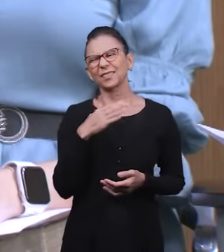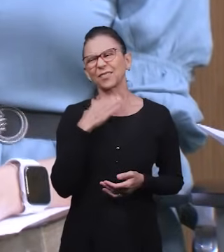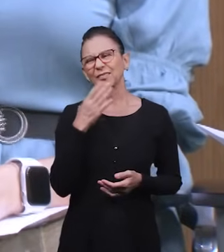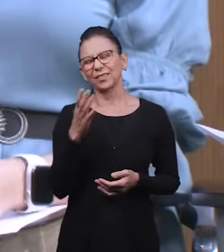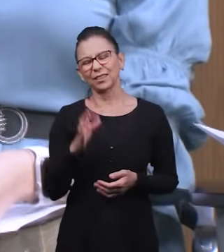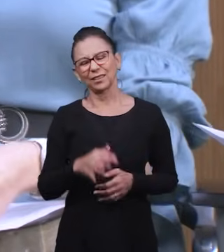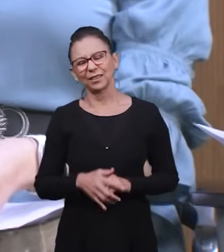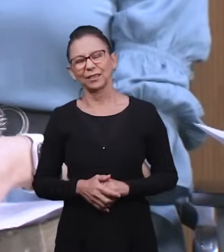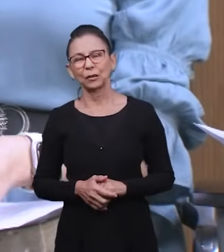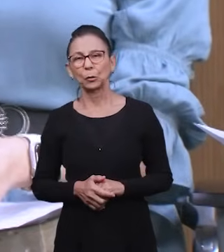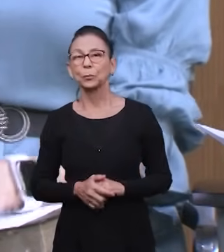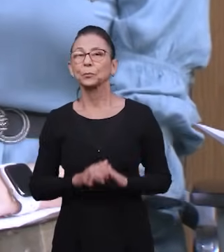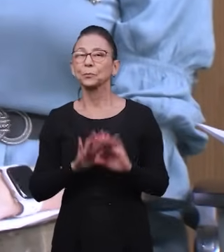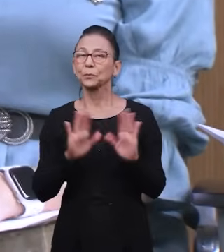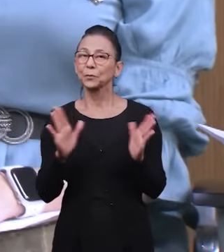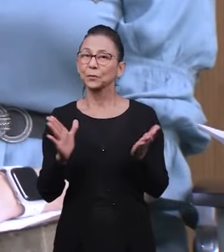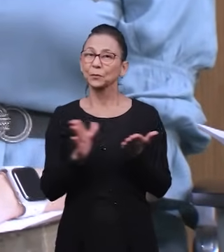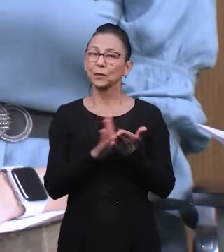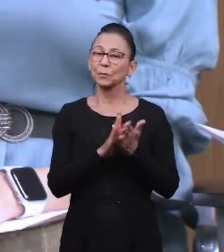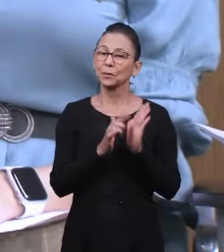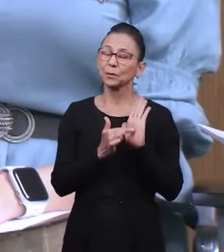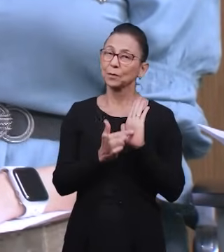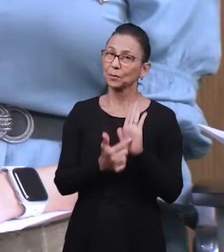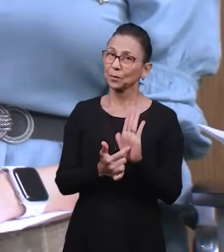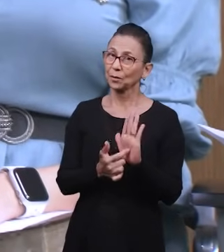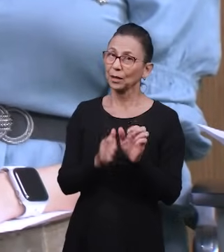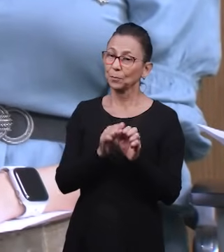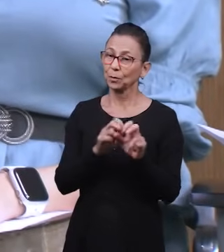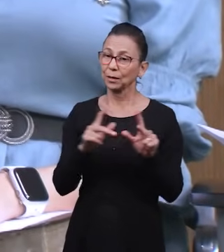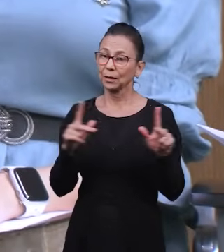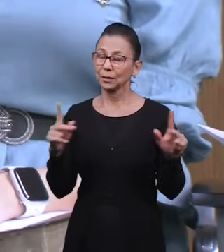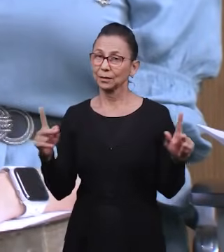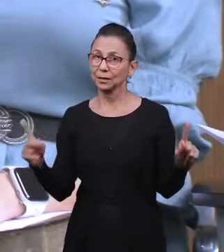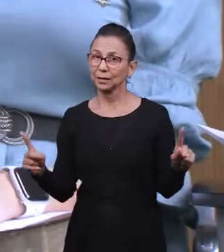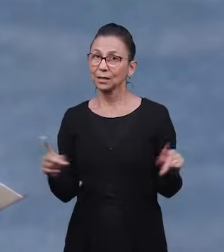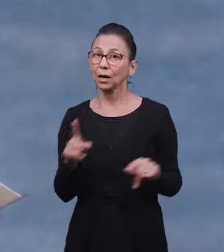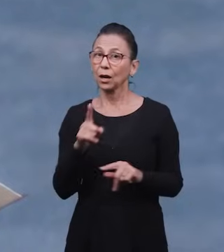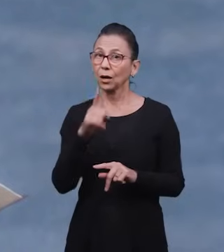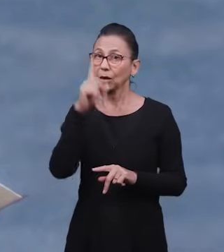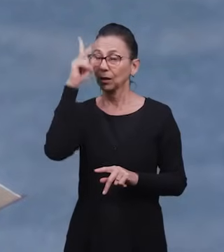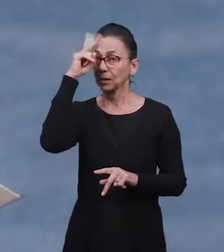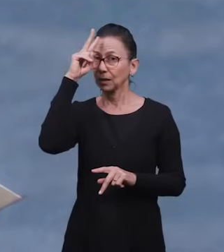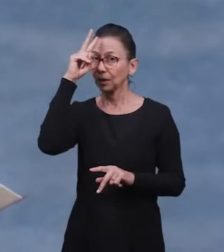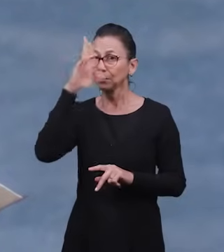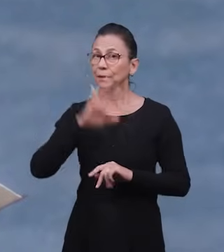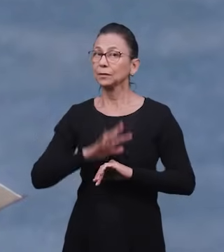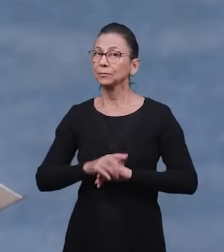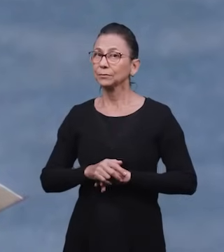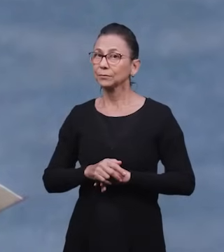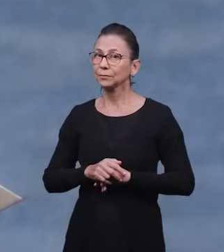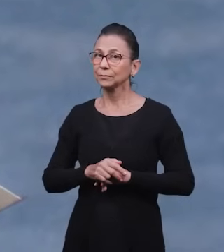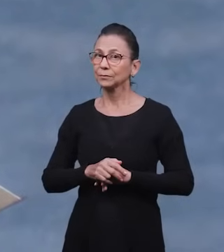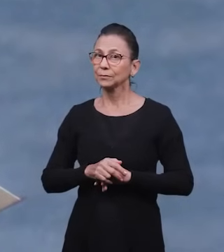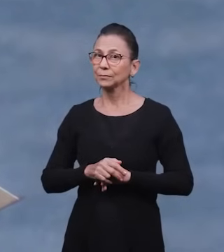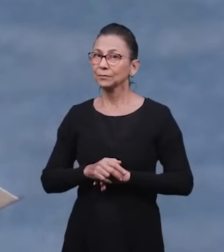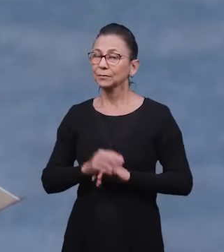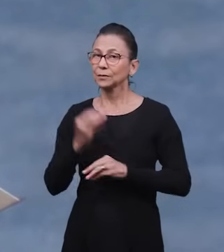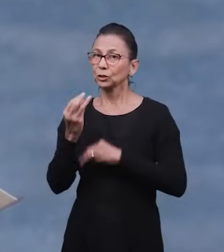Não. Por isso que o texto fala assim, lembra-te de onde caíste, lá em Apocalipse, lembra-te de onde caíste.